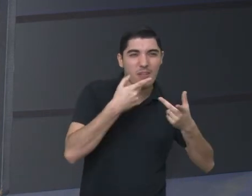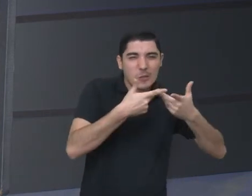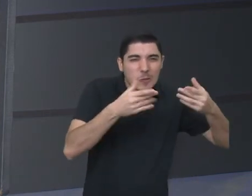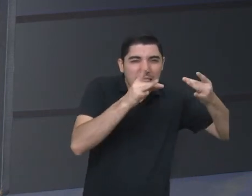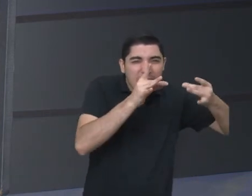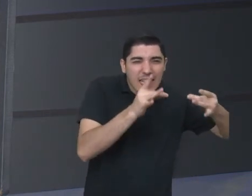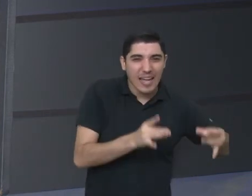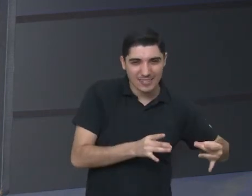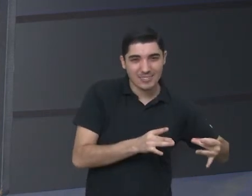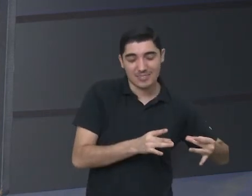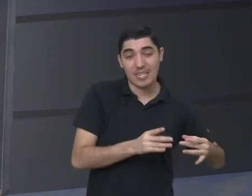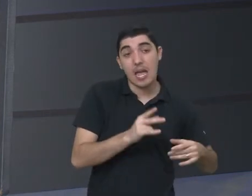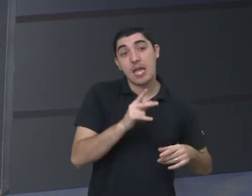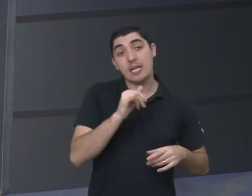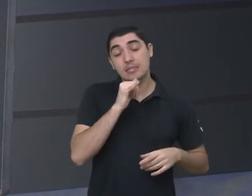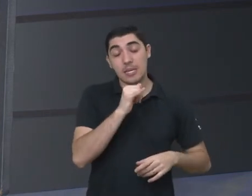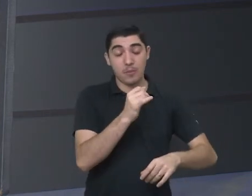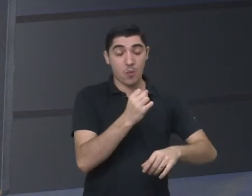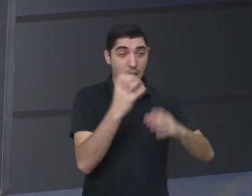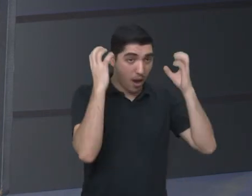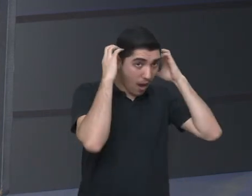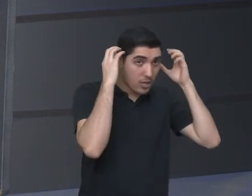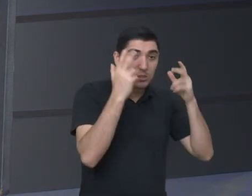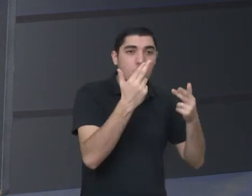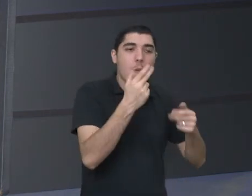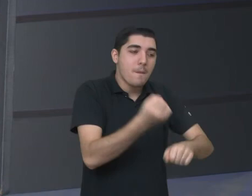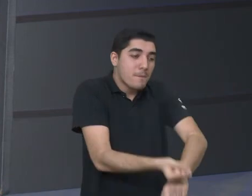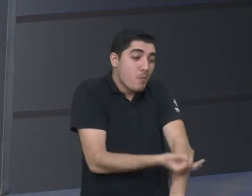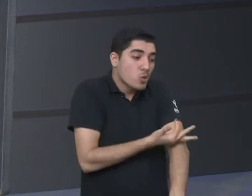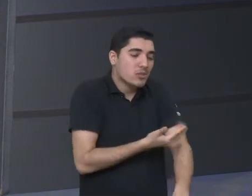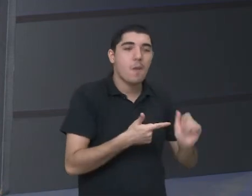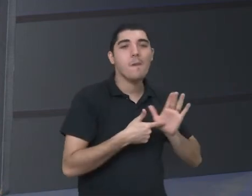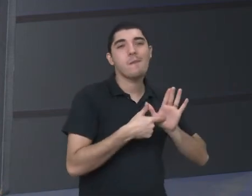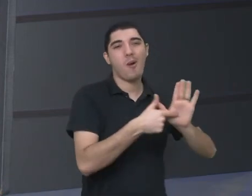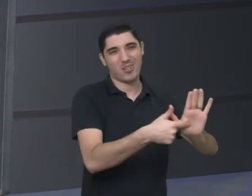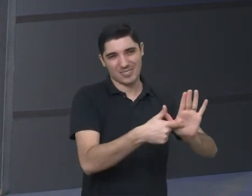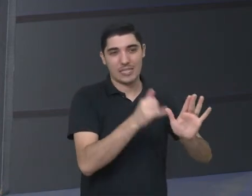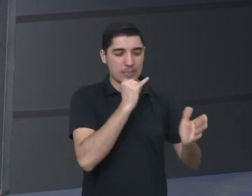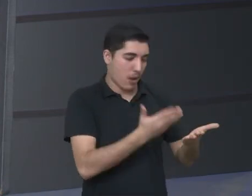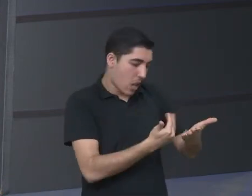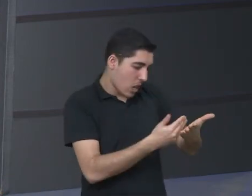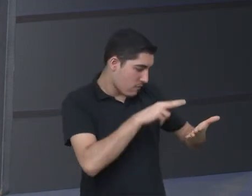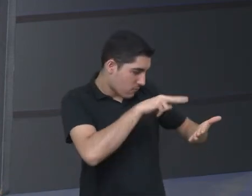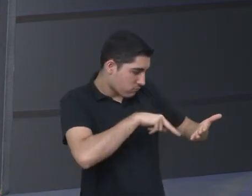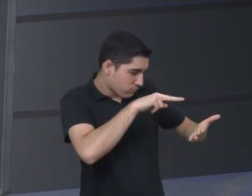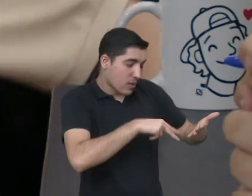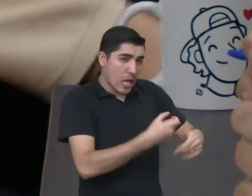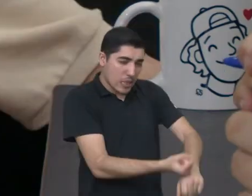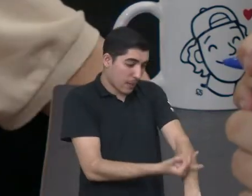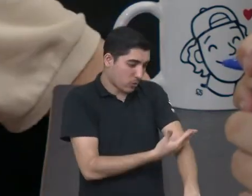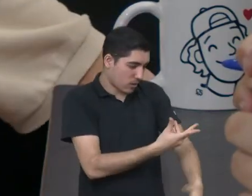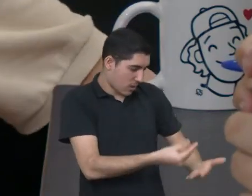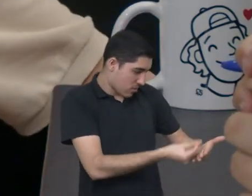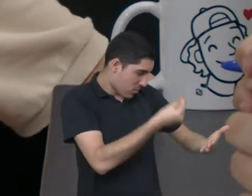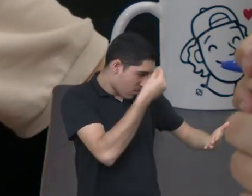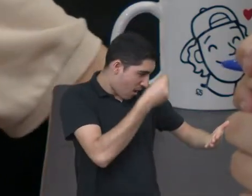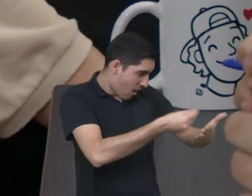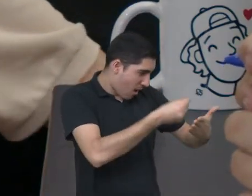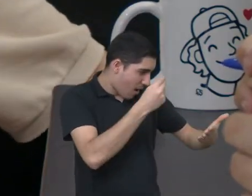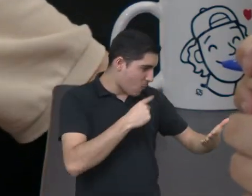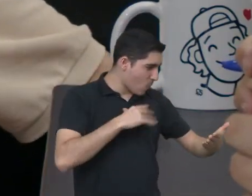tá? Que realmente é o número 1 aí, é o bambambam da reportagem. Tá? Eu chamo até ele é o Google da nossa rádio,